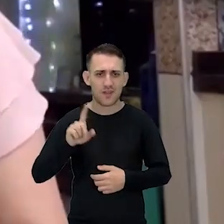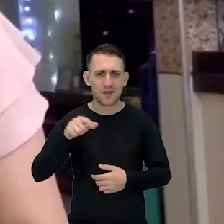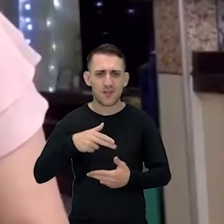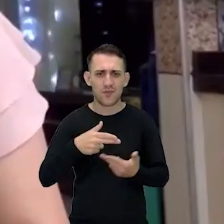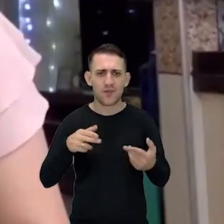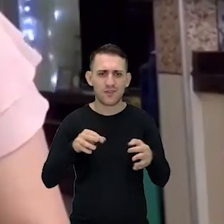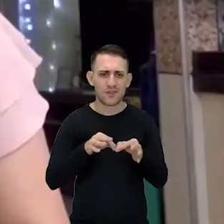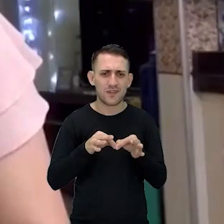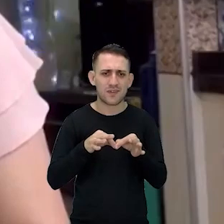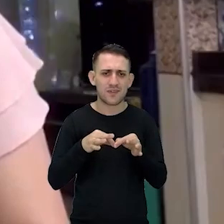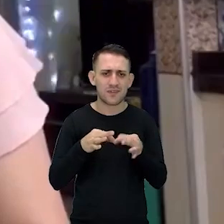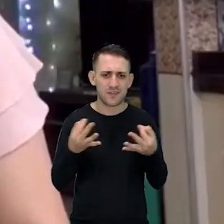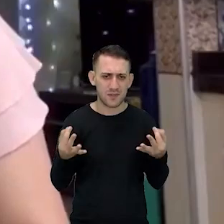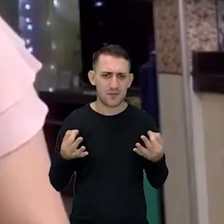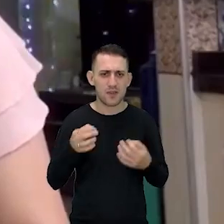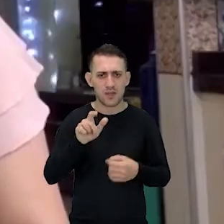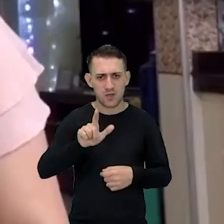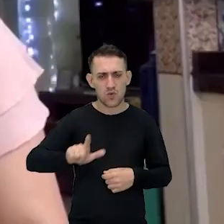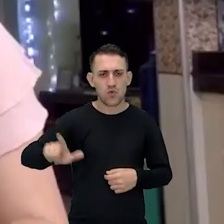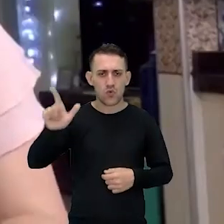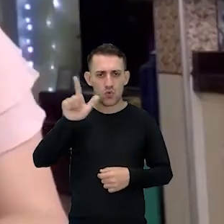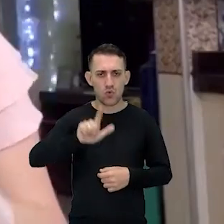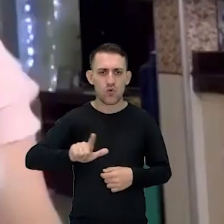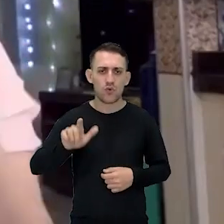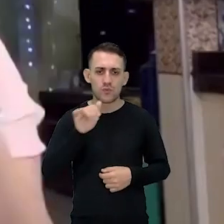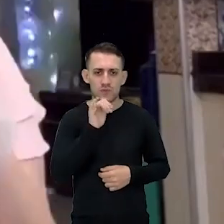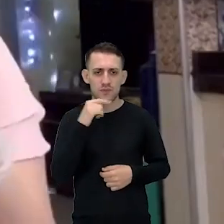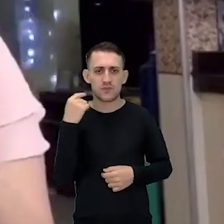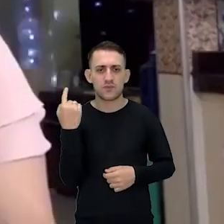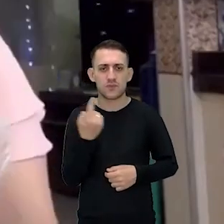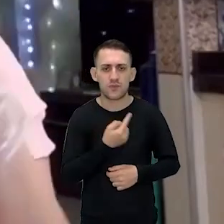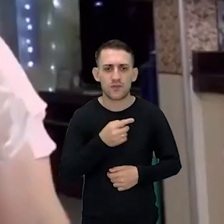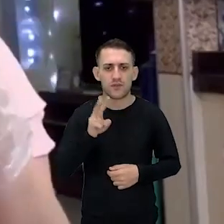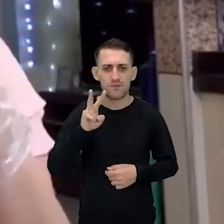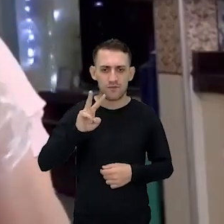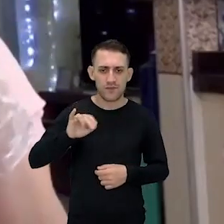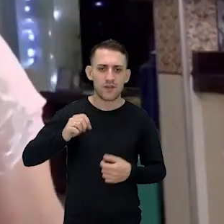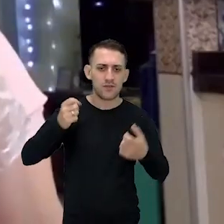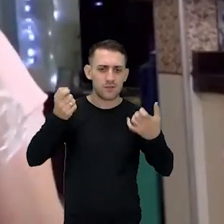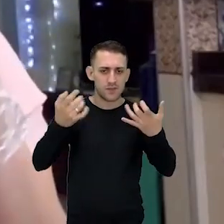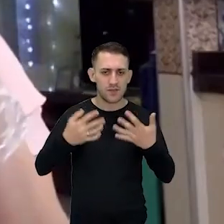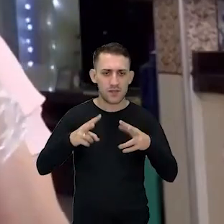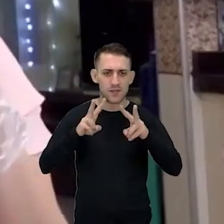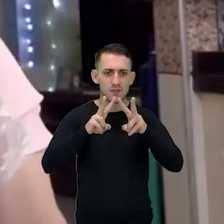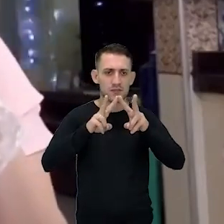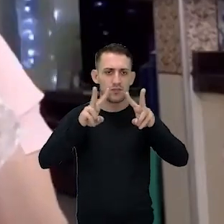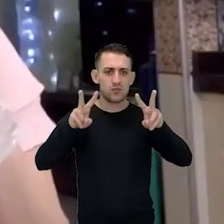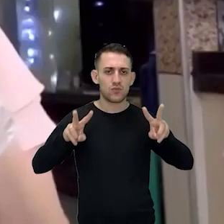muito simples, é lógico. A gente vai comentar sobre